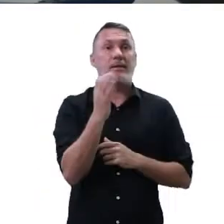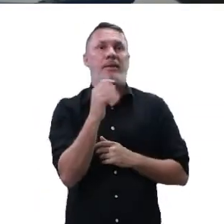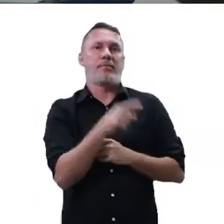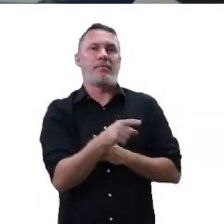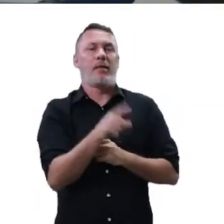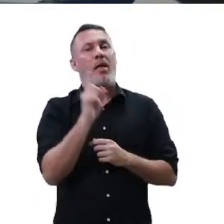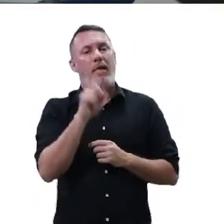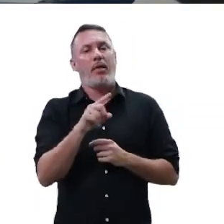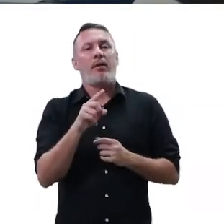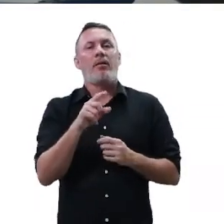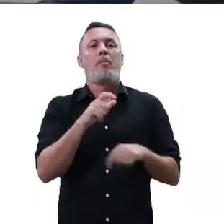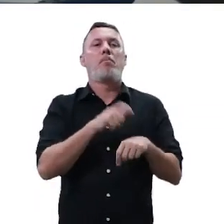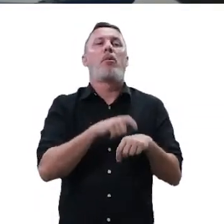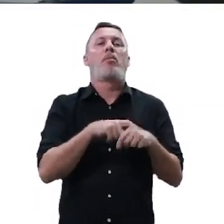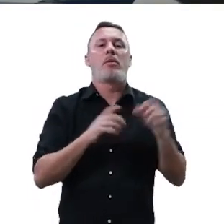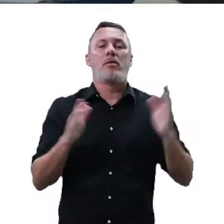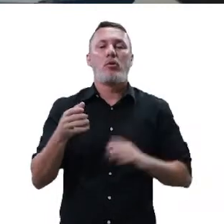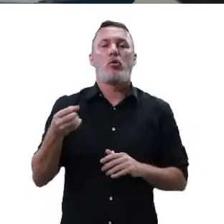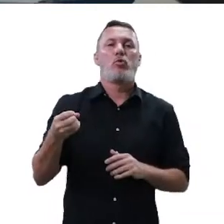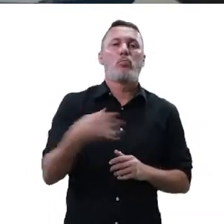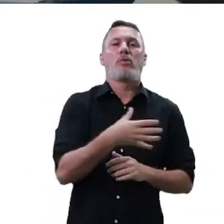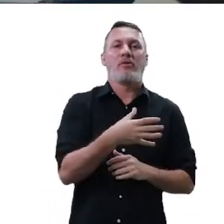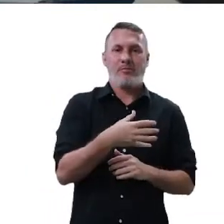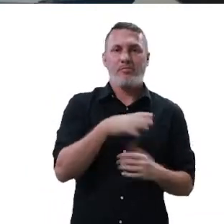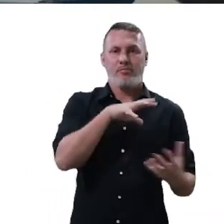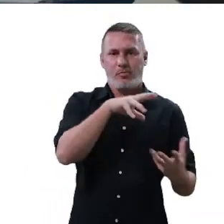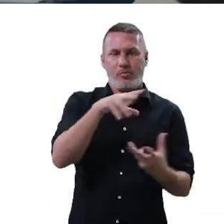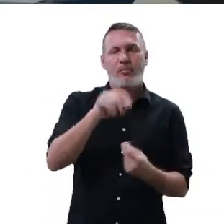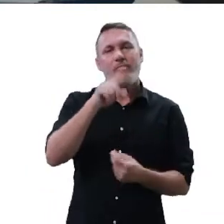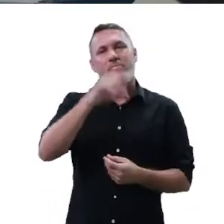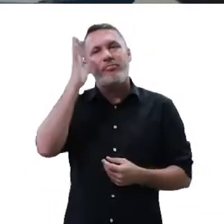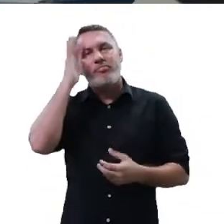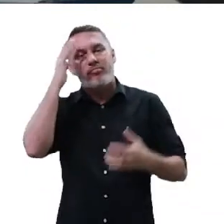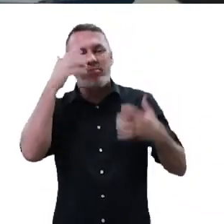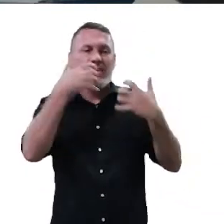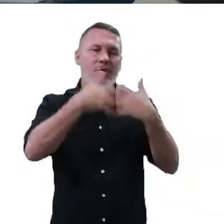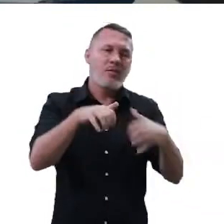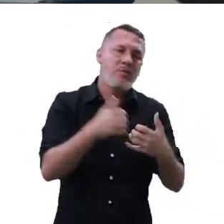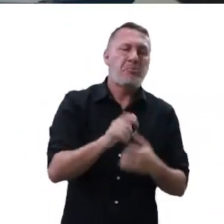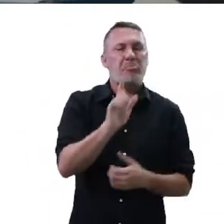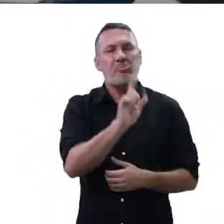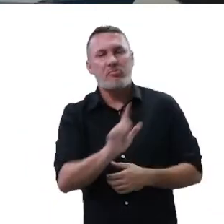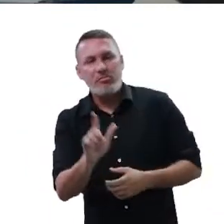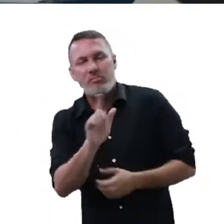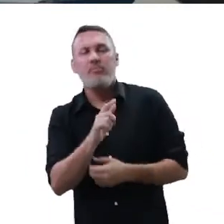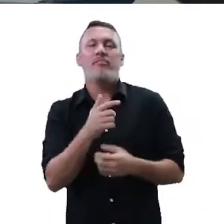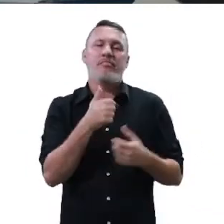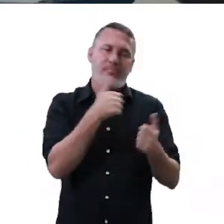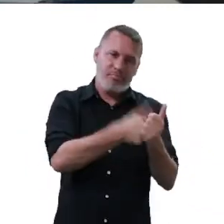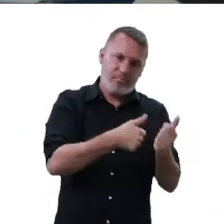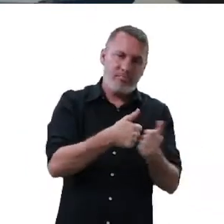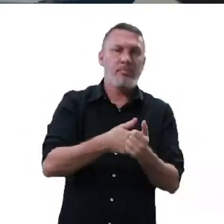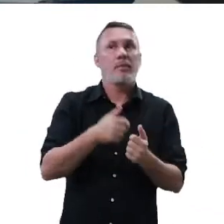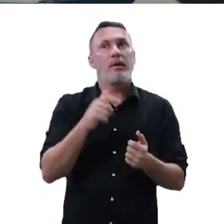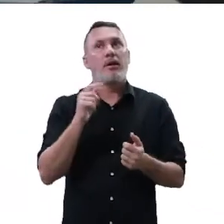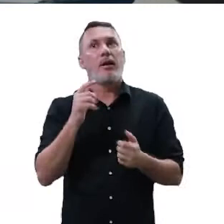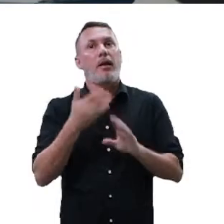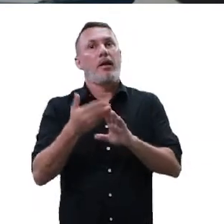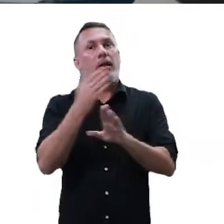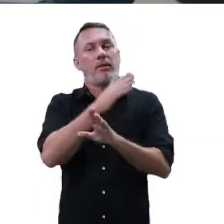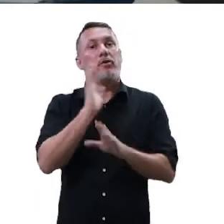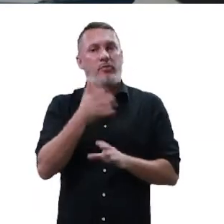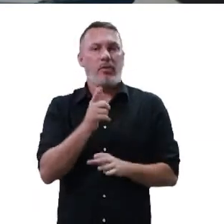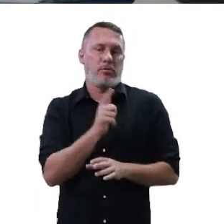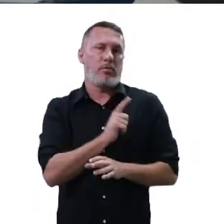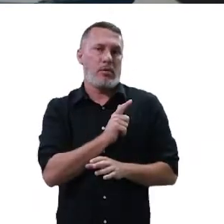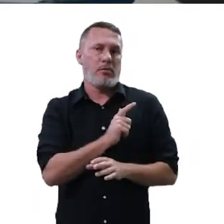Que ciência mesmo só vai surgir na modernidade. Mas a gente pode falar de uma mentalidade racional, lógica, né? Que